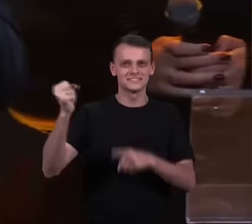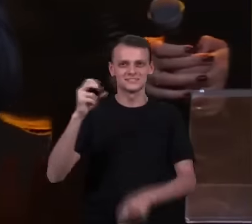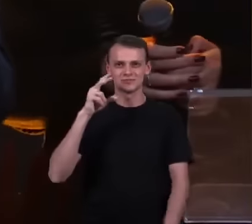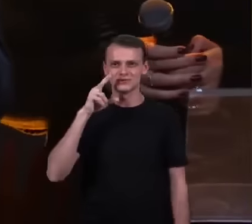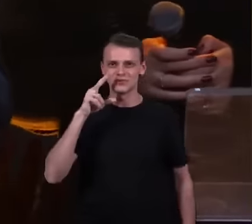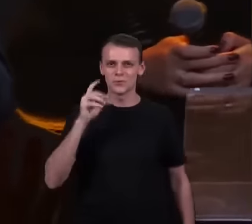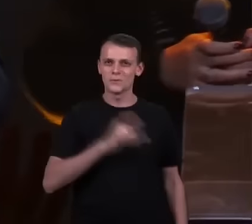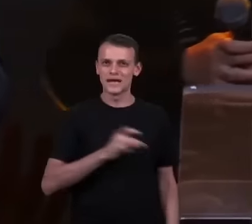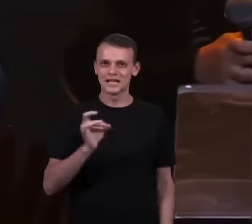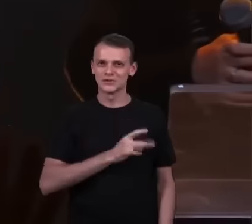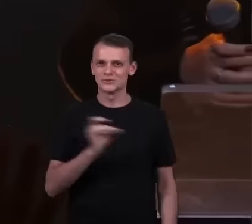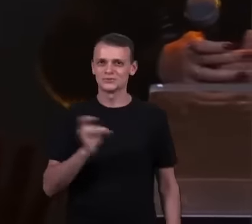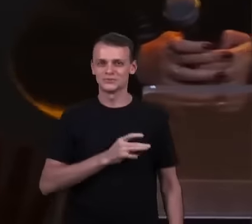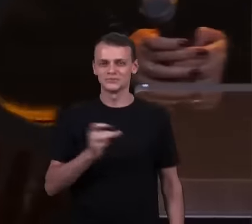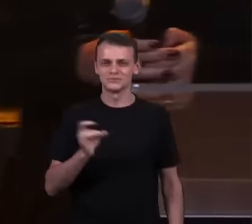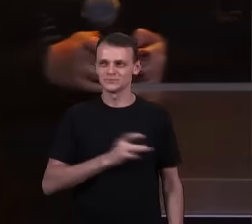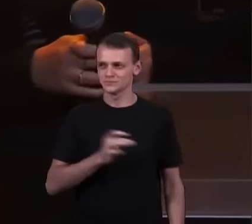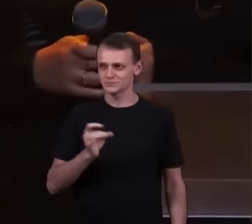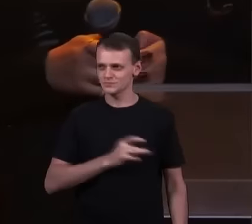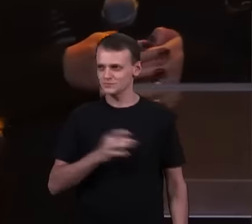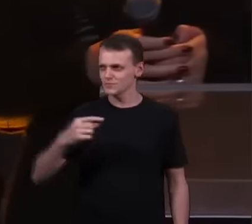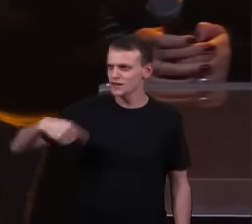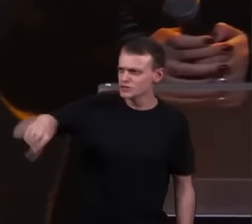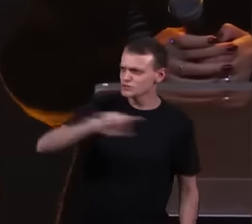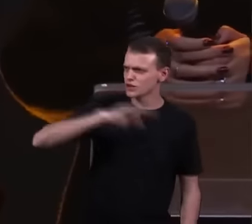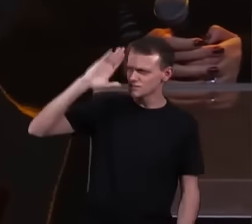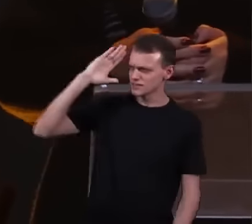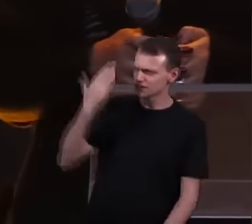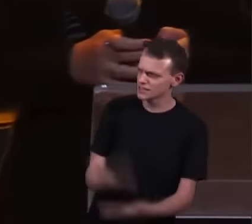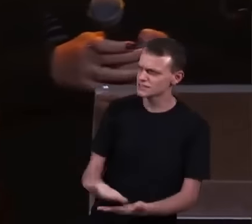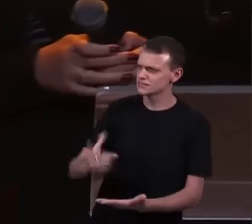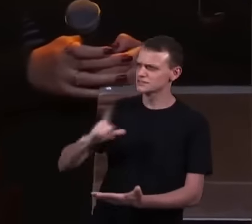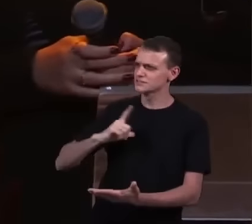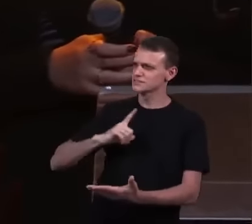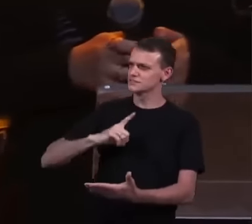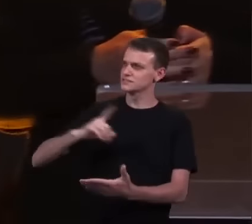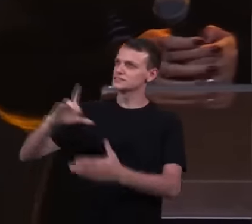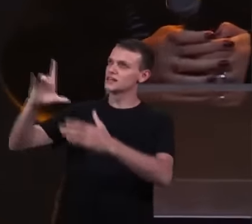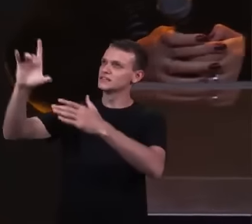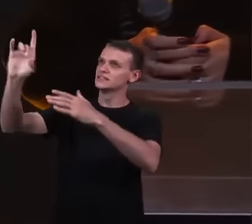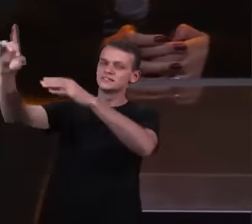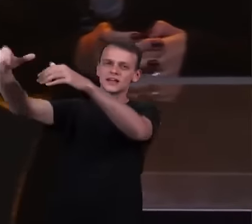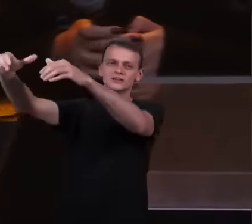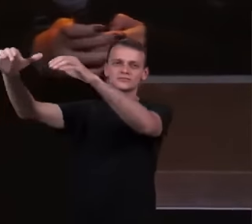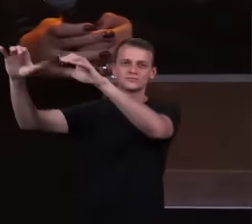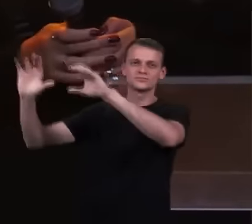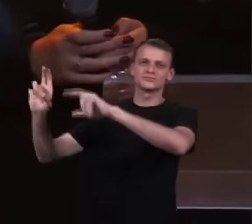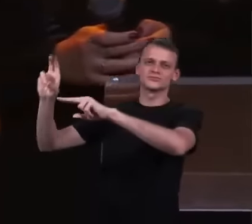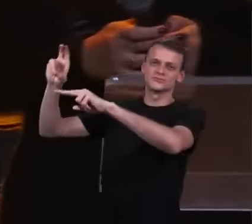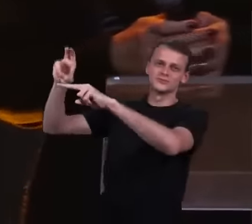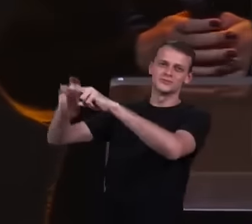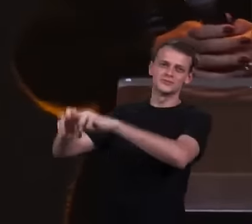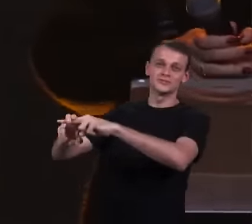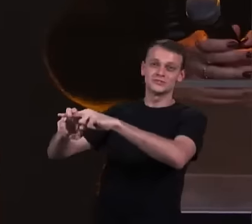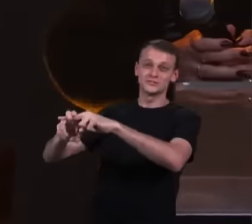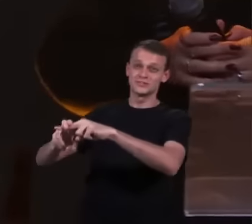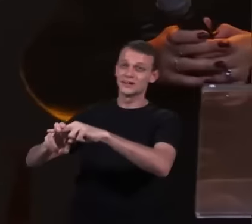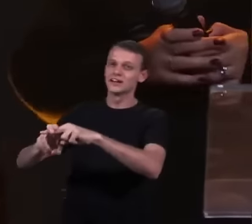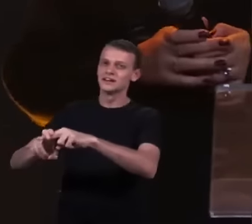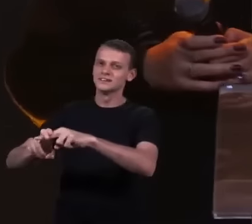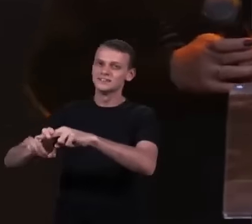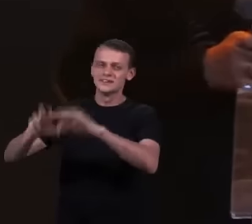o povo da esperança. Nós acreditamos que existe alguém no trono, e que em breve o Deus de paz